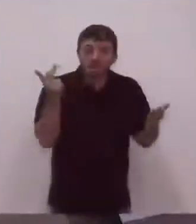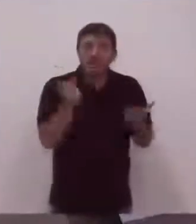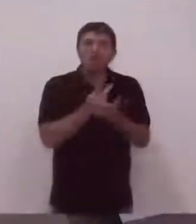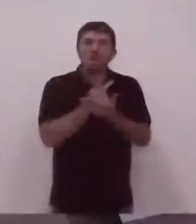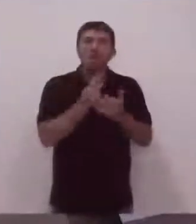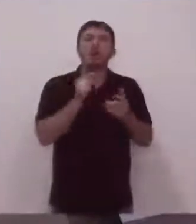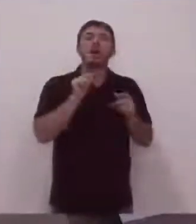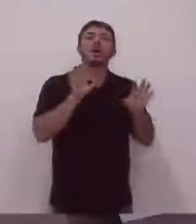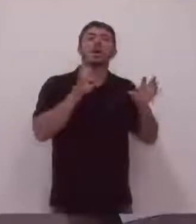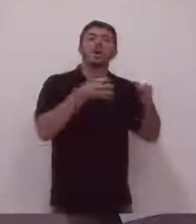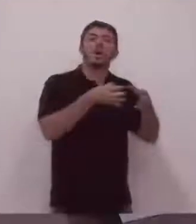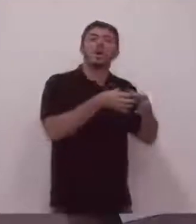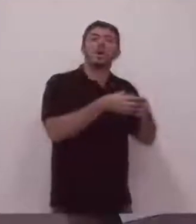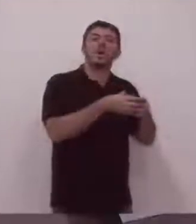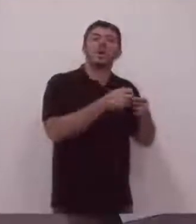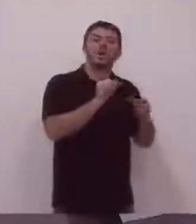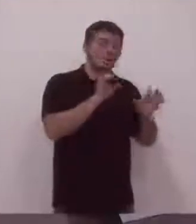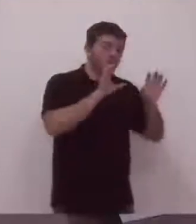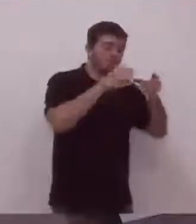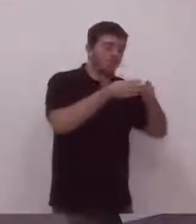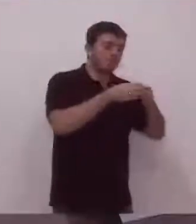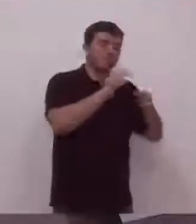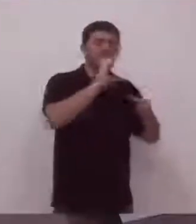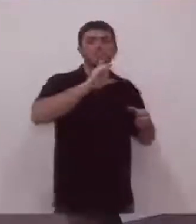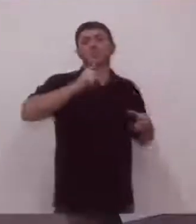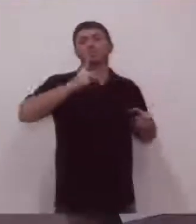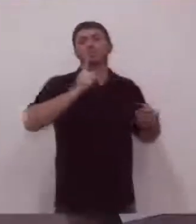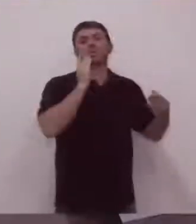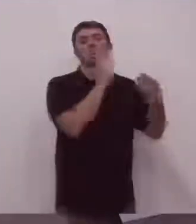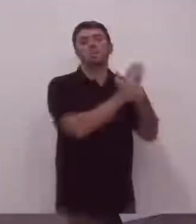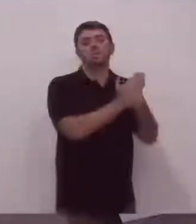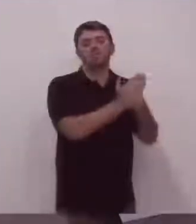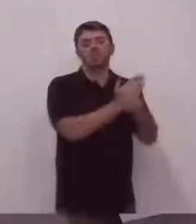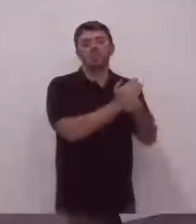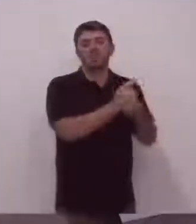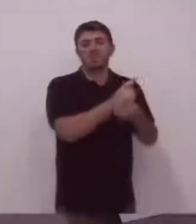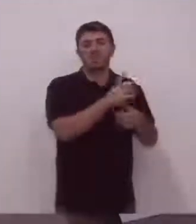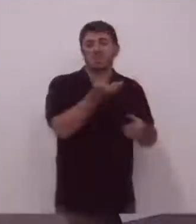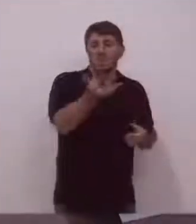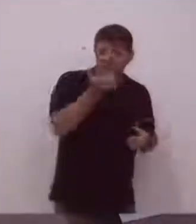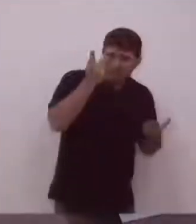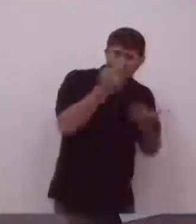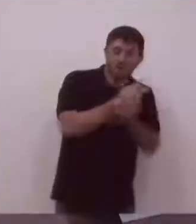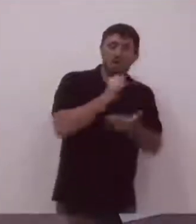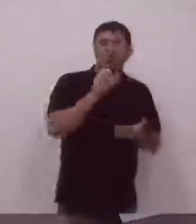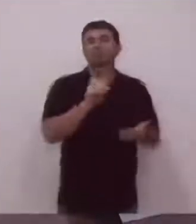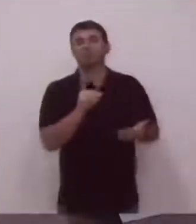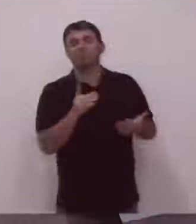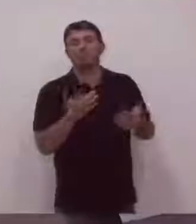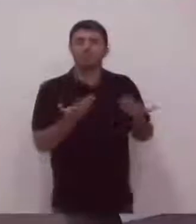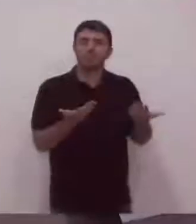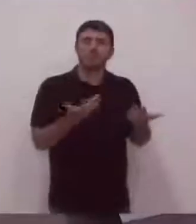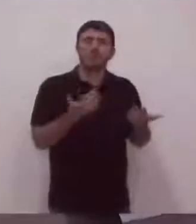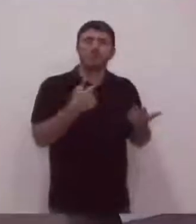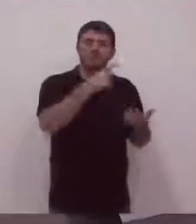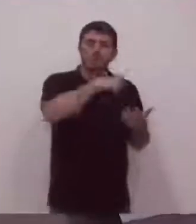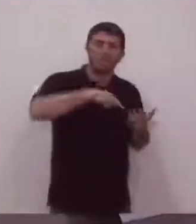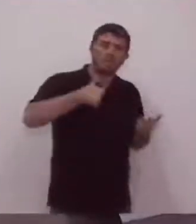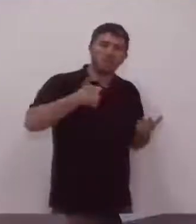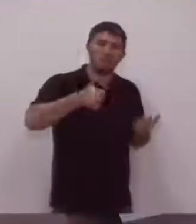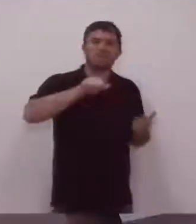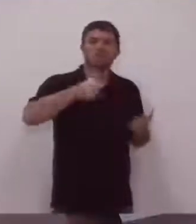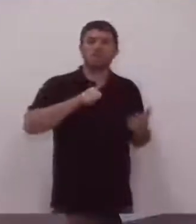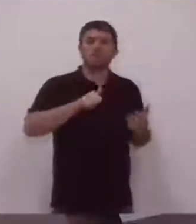dizer, não, teve dolo, não teve dolo, teve má-fé, não teve má-fé. Isso seria avaliado por uma comissão processante, mas que não